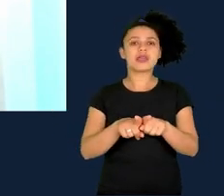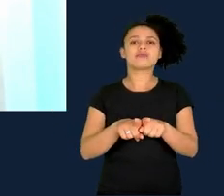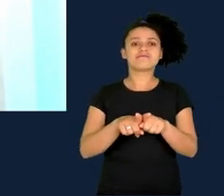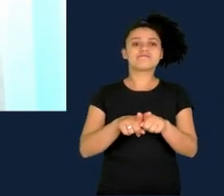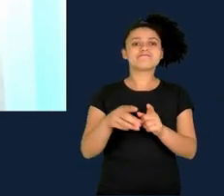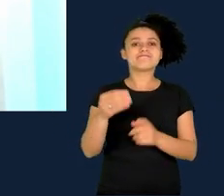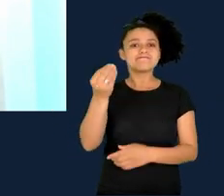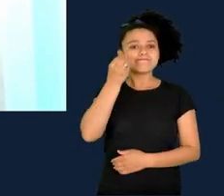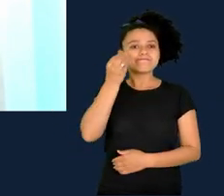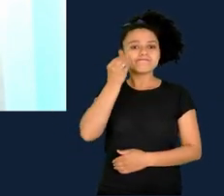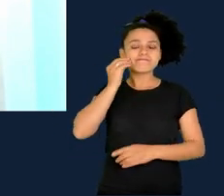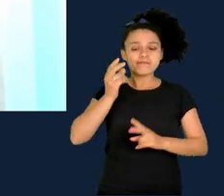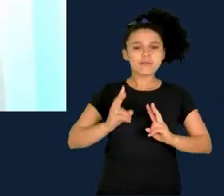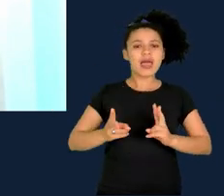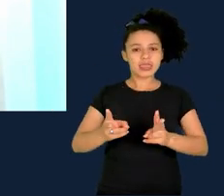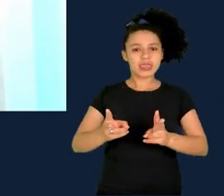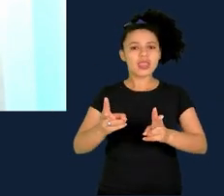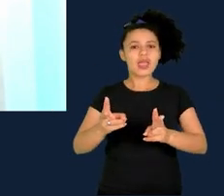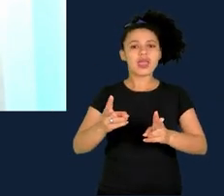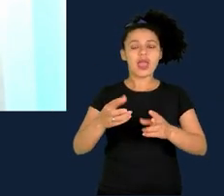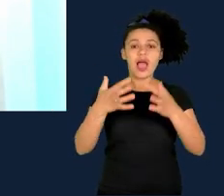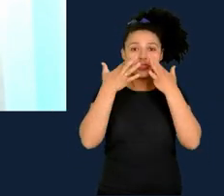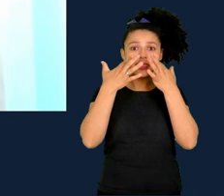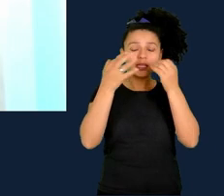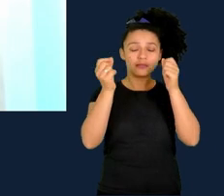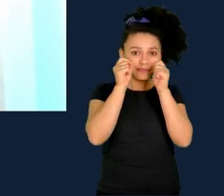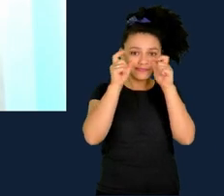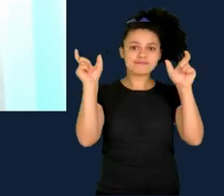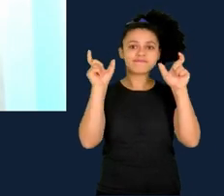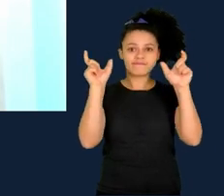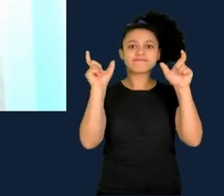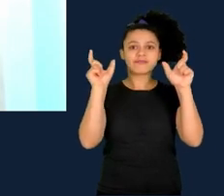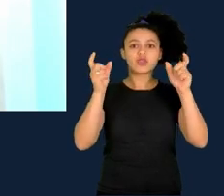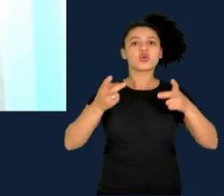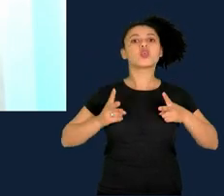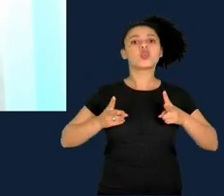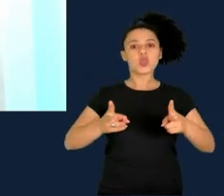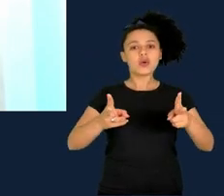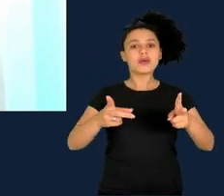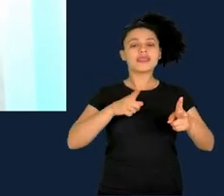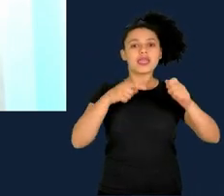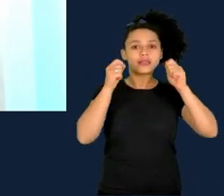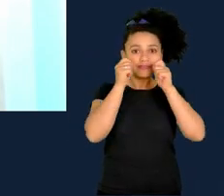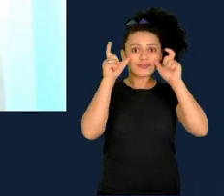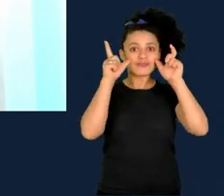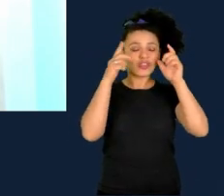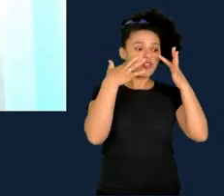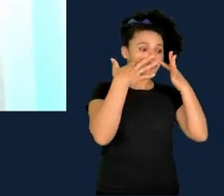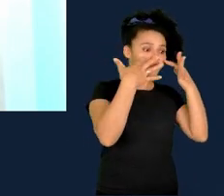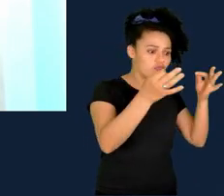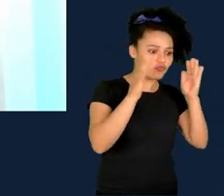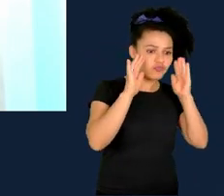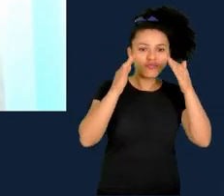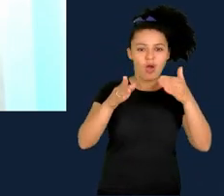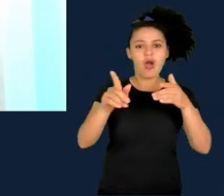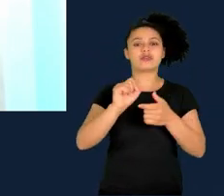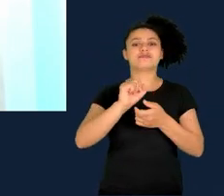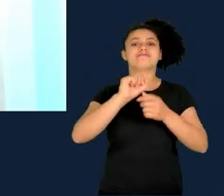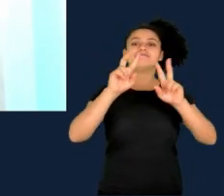sinal de atenção, para continuar tendo atenção para esses assuntos e continuar